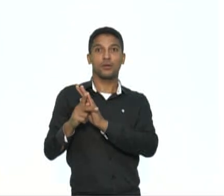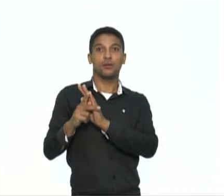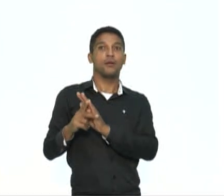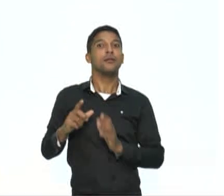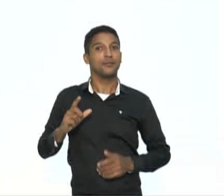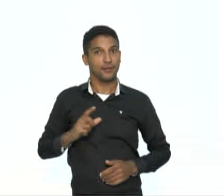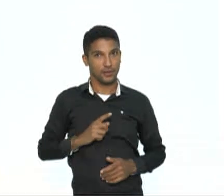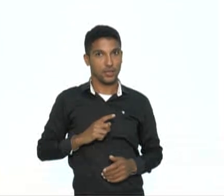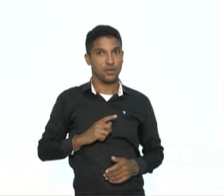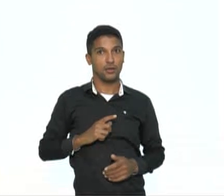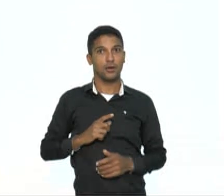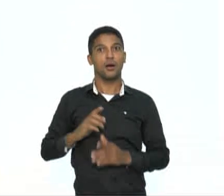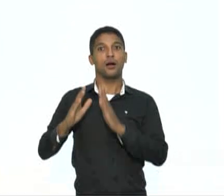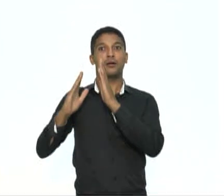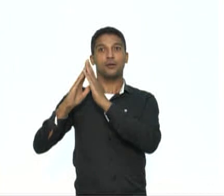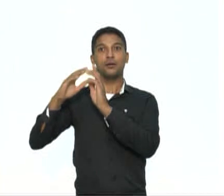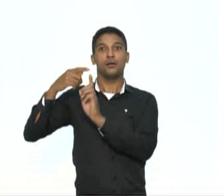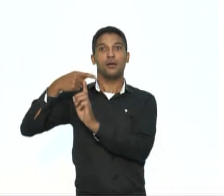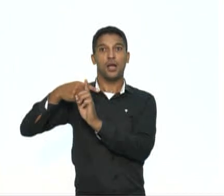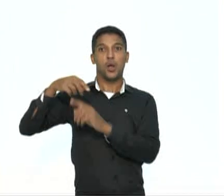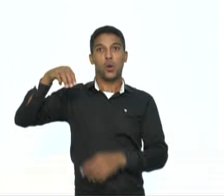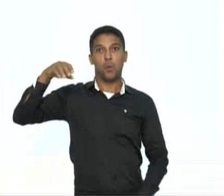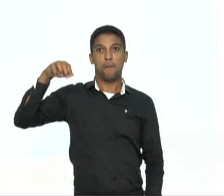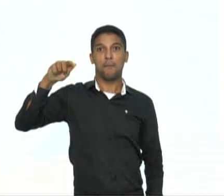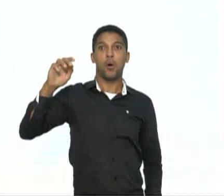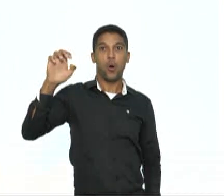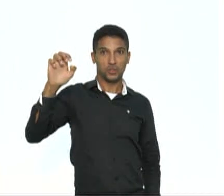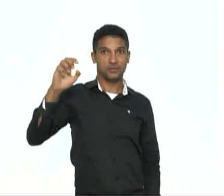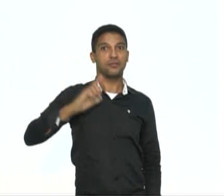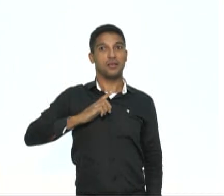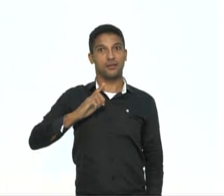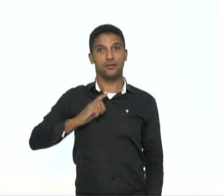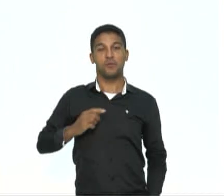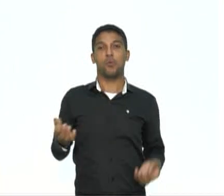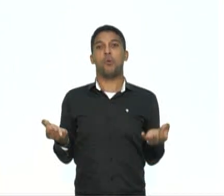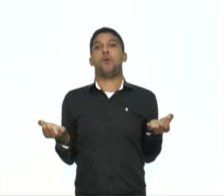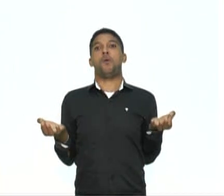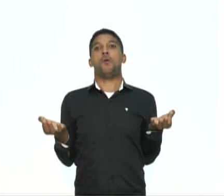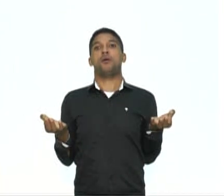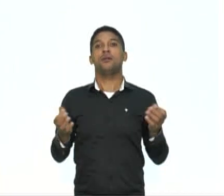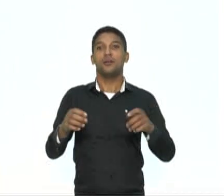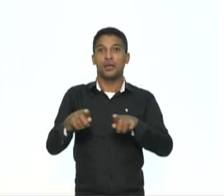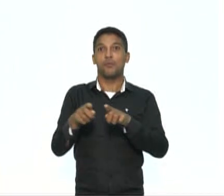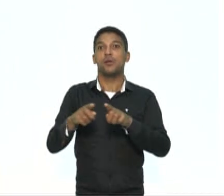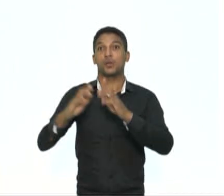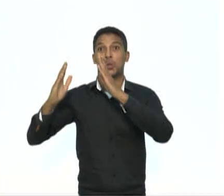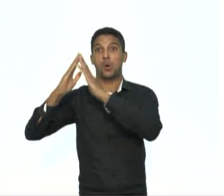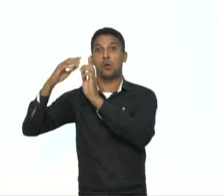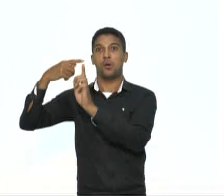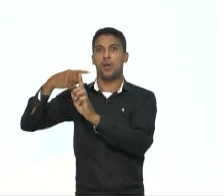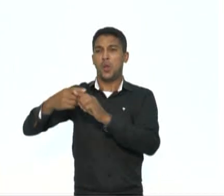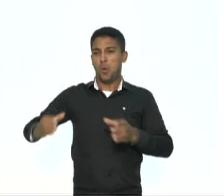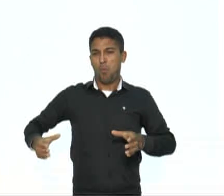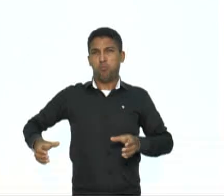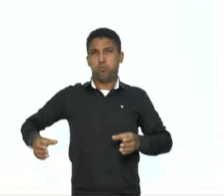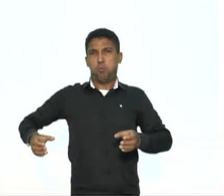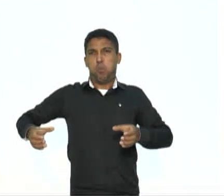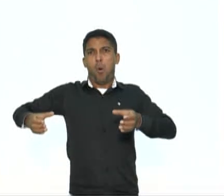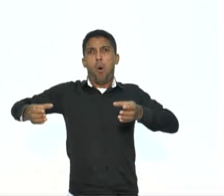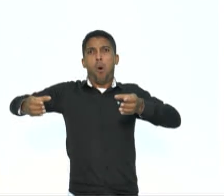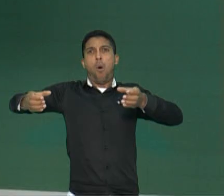era estrutura robusta, paredes largas, horizontalidade, figura do demônio, influência das outras culturas e surgimento da torre